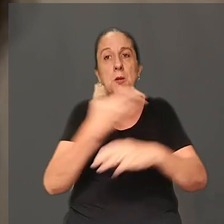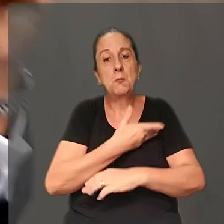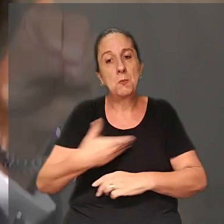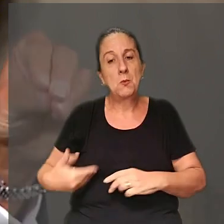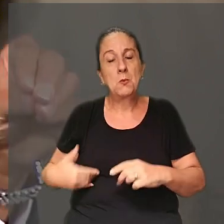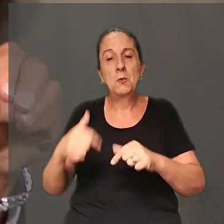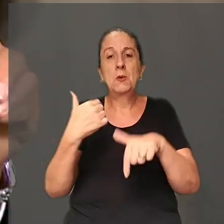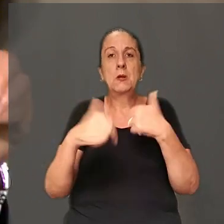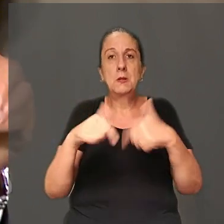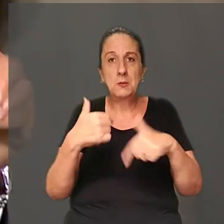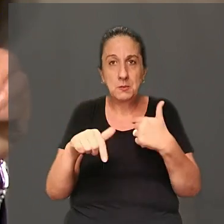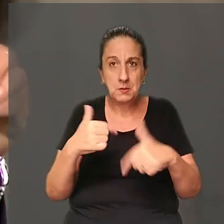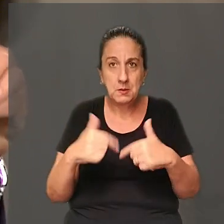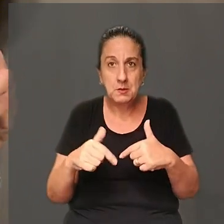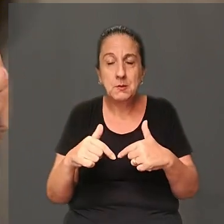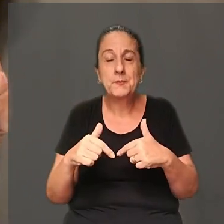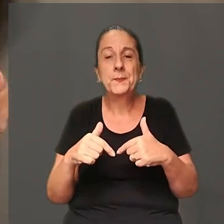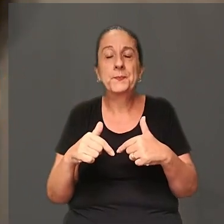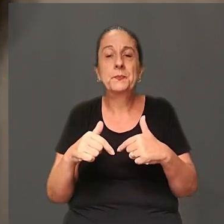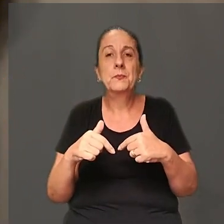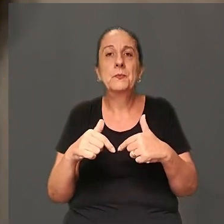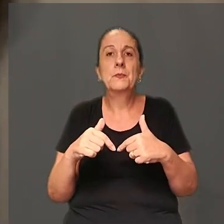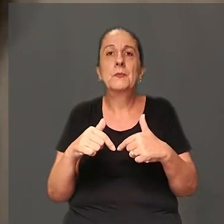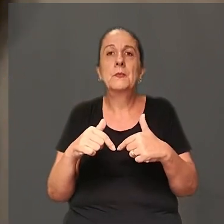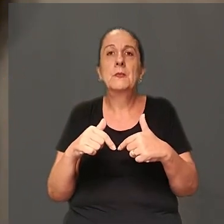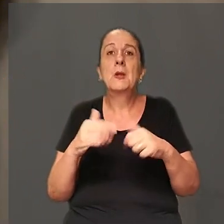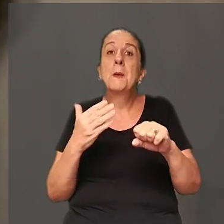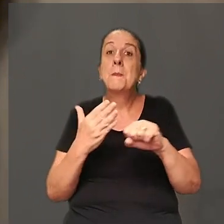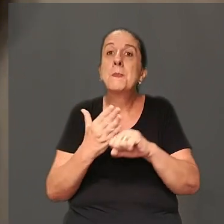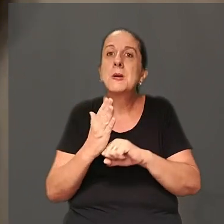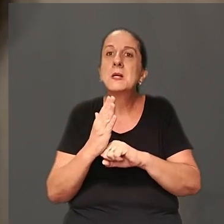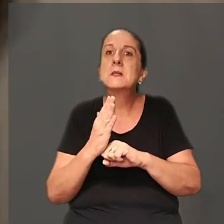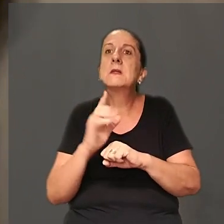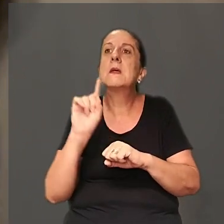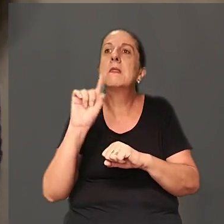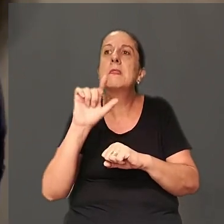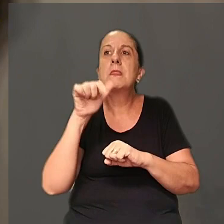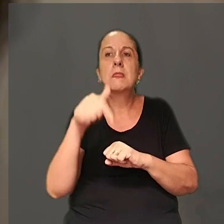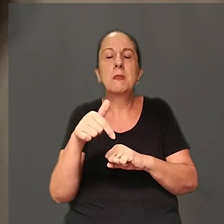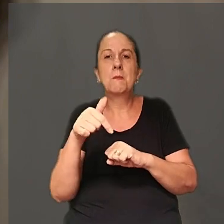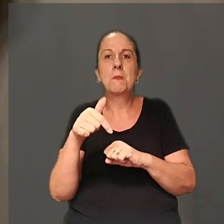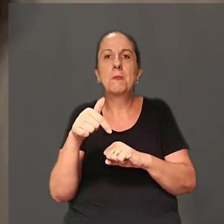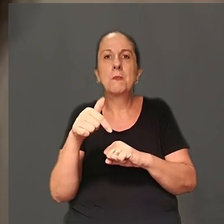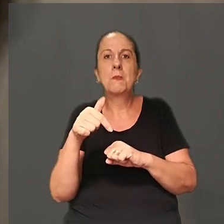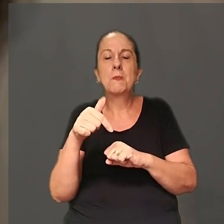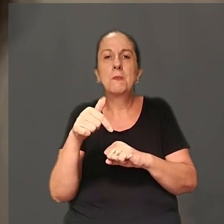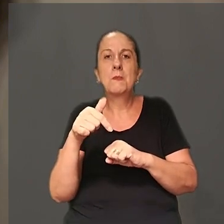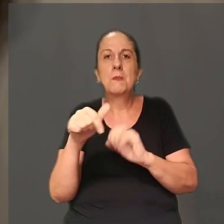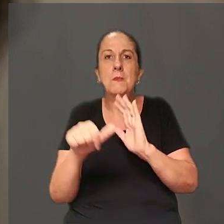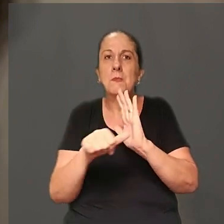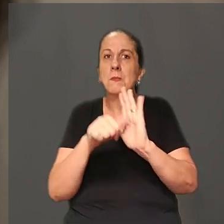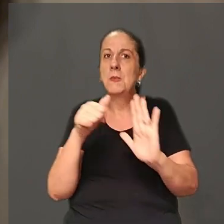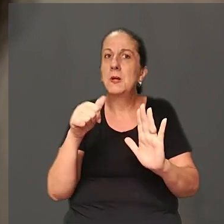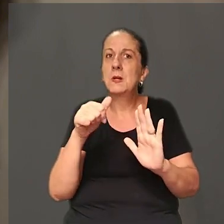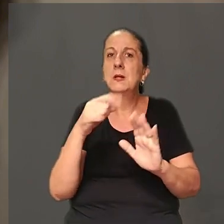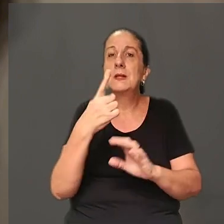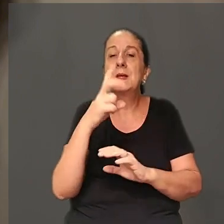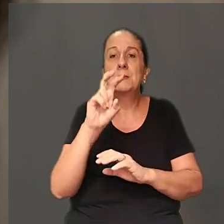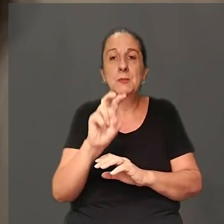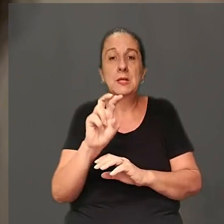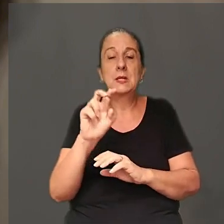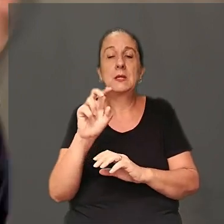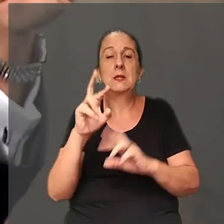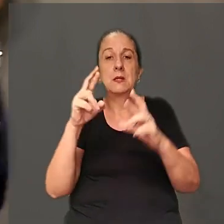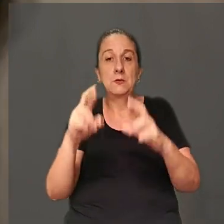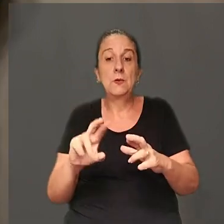para o Ministério Público do Trabalho, por isso deixei a advocacia, e passei a oficiar, primeiro lá no TRT